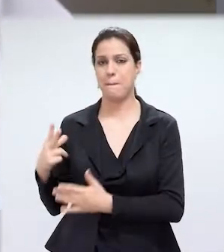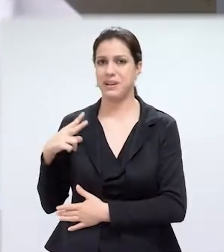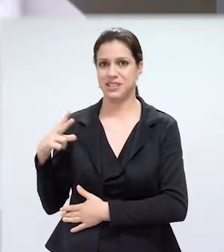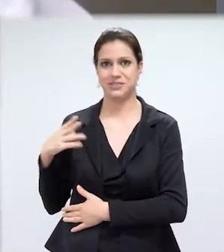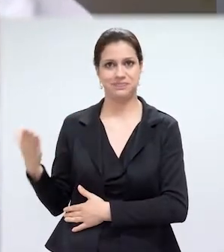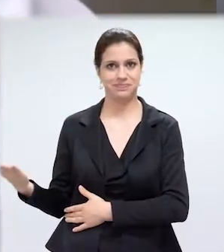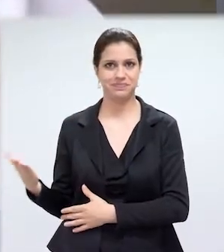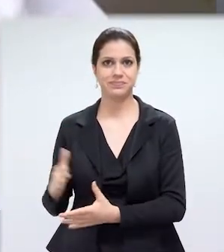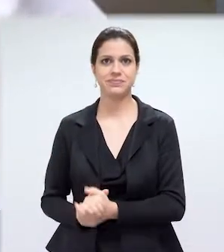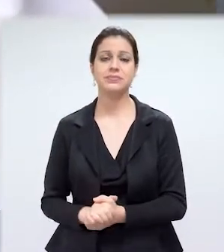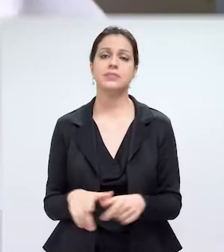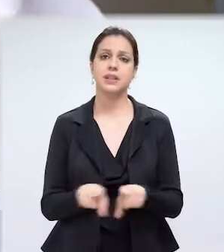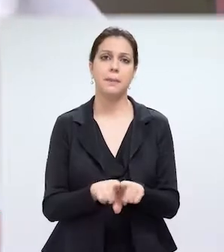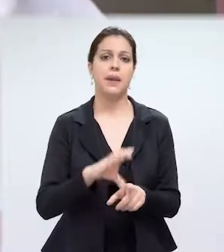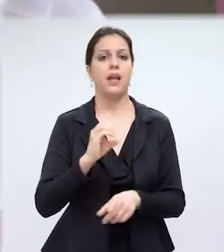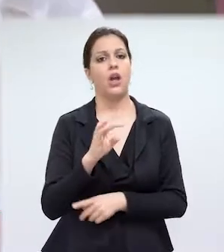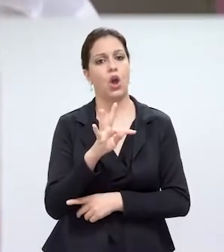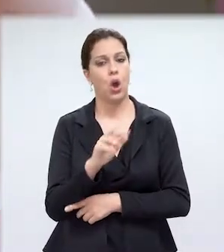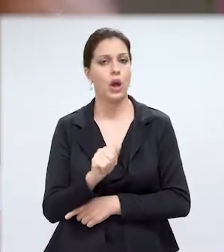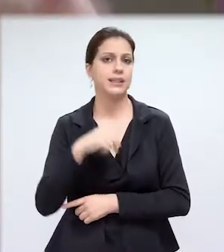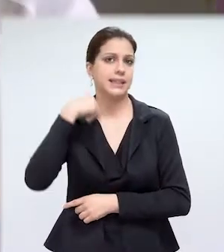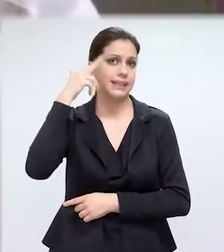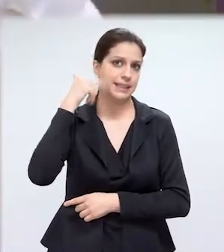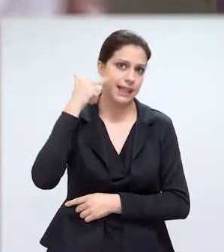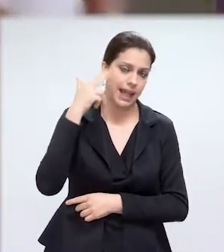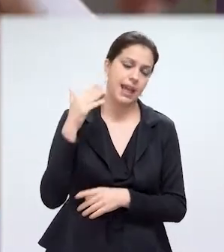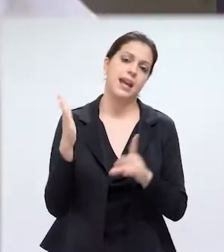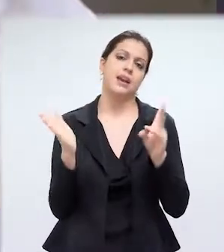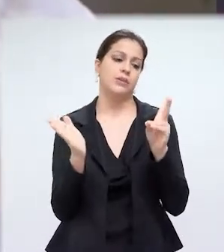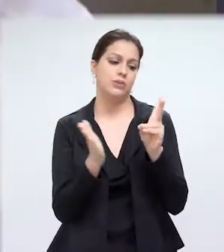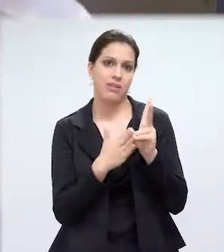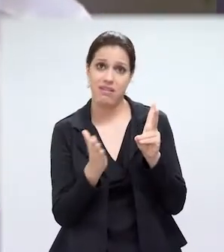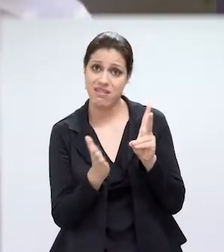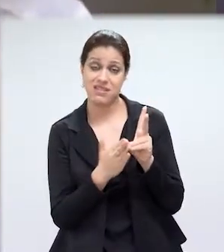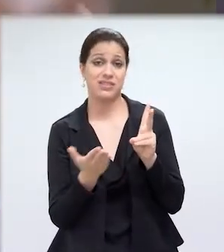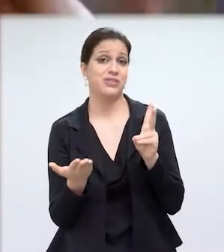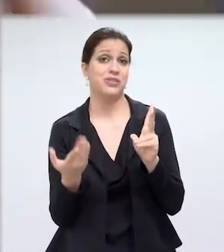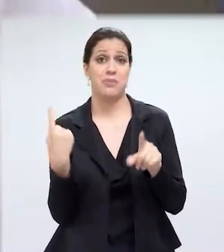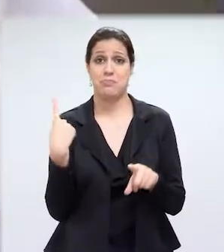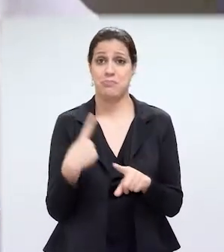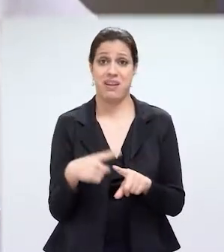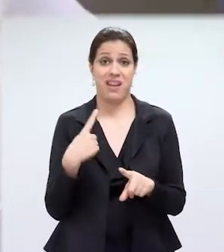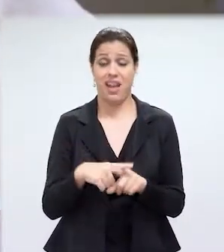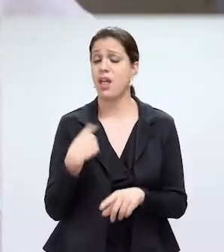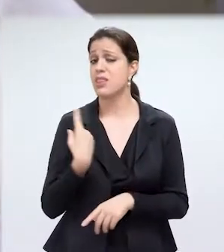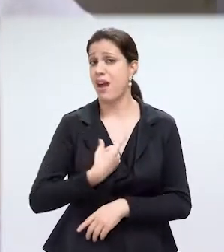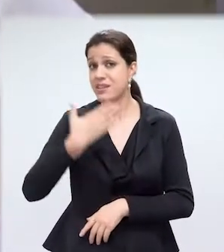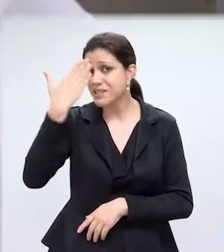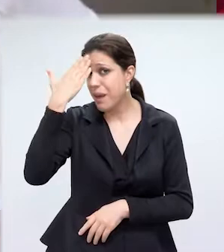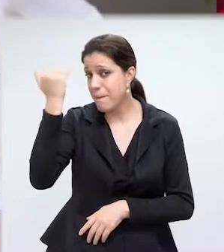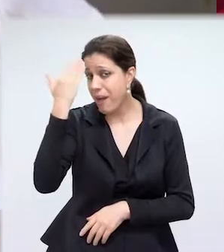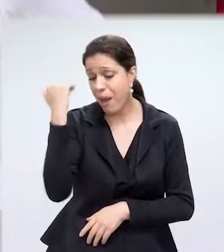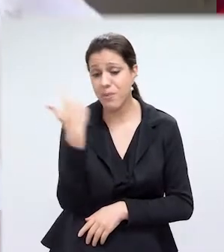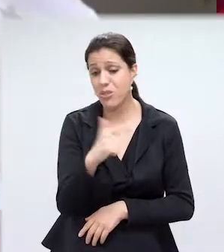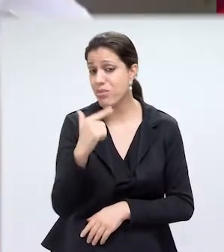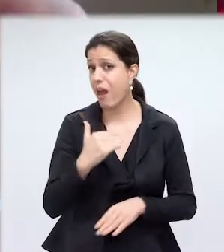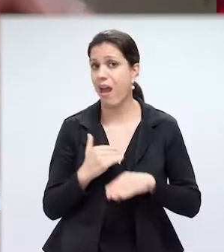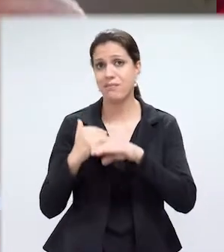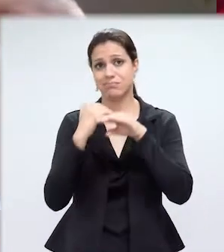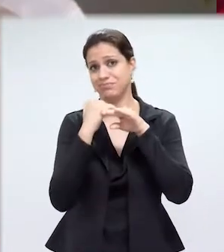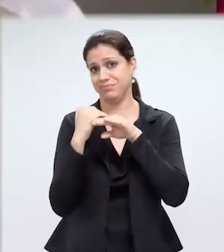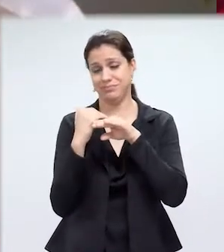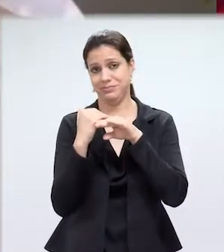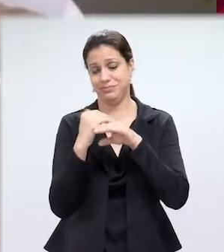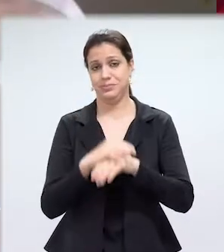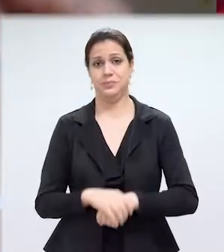né? Aí, não vamos entrar aqui na questão, mas as cotas para negros, né? As cotas para indígenas. Por quê? Porque